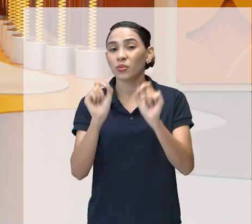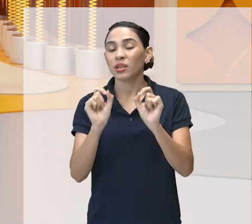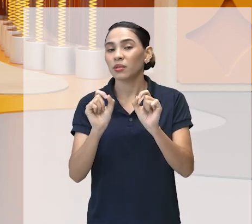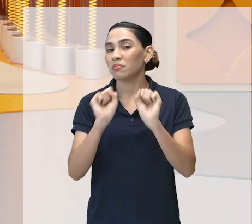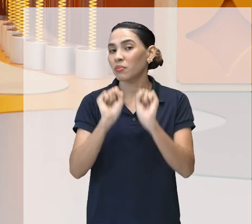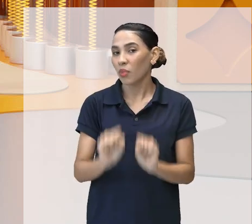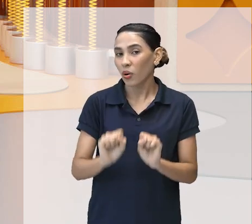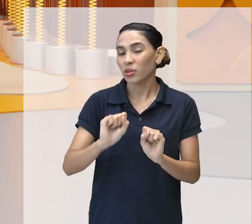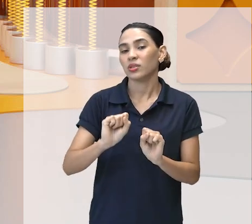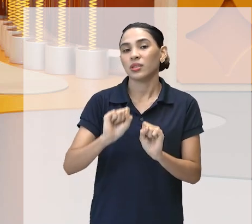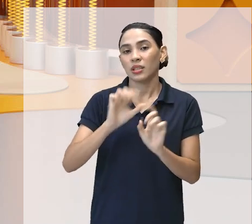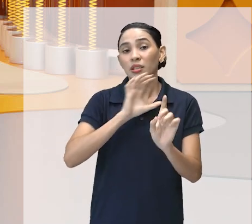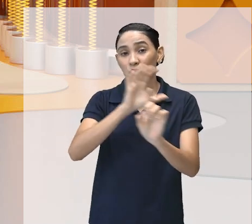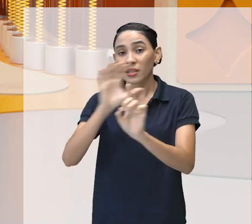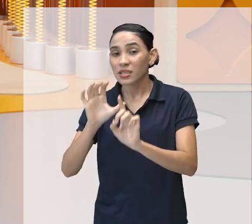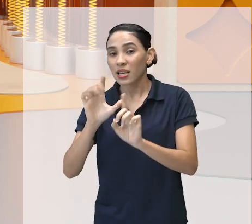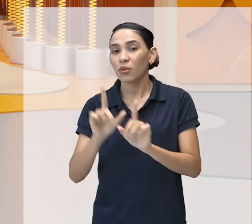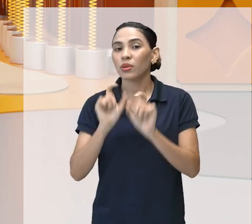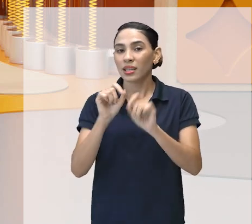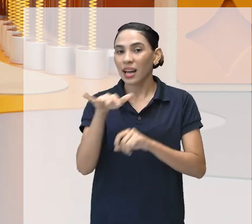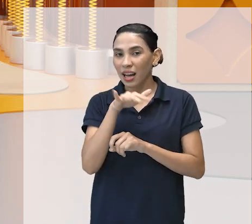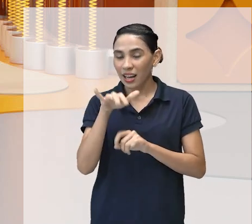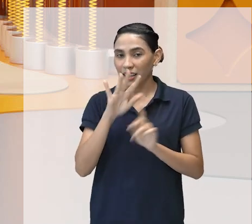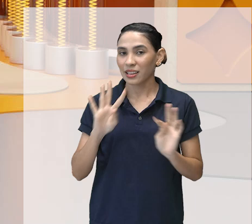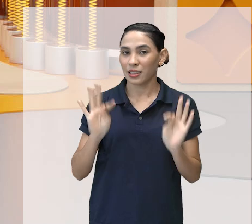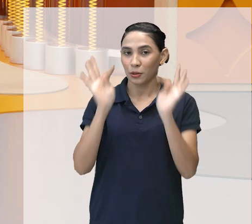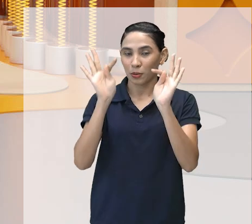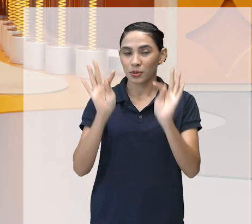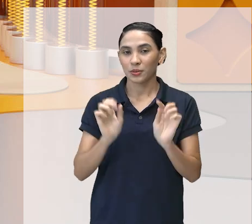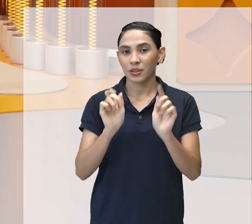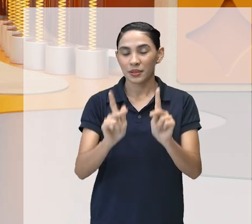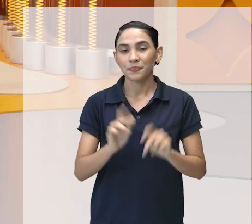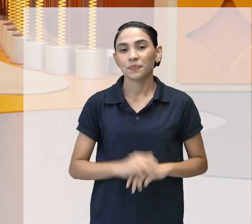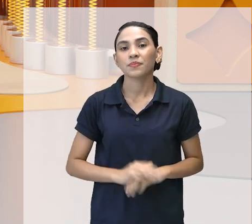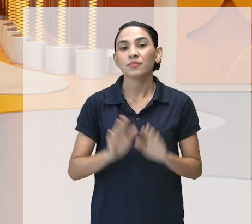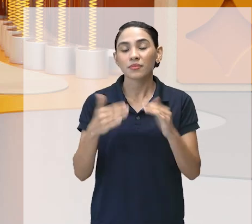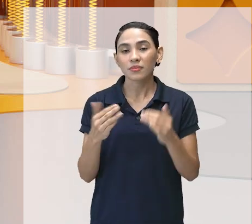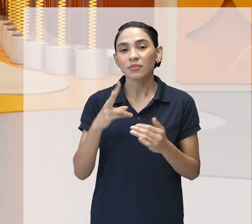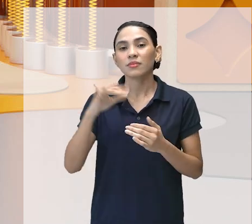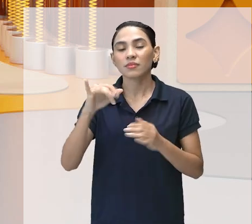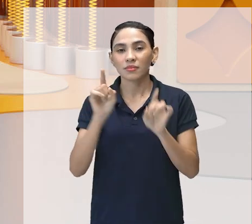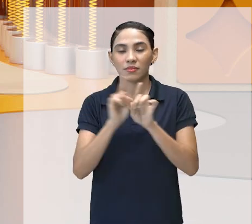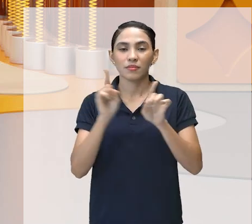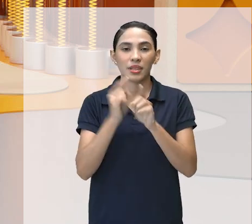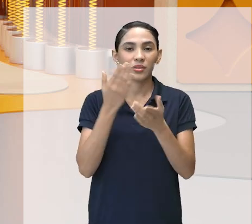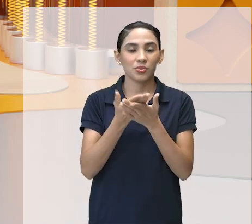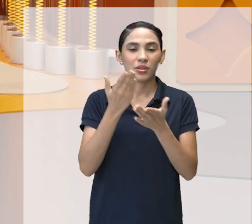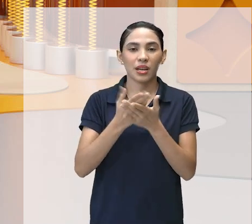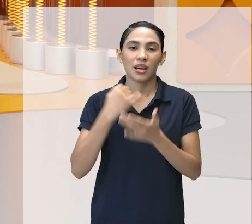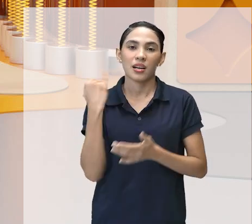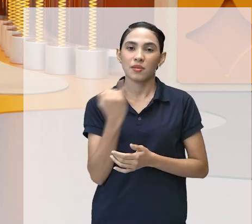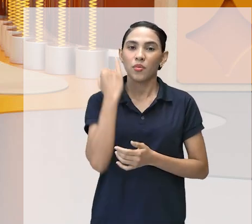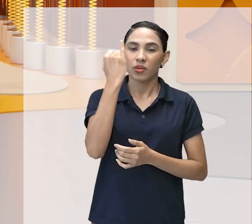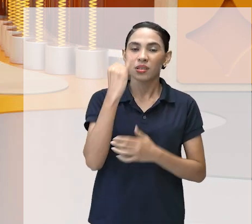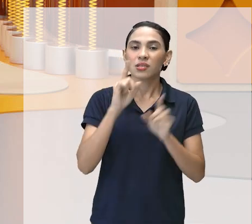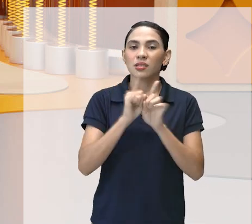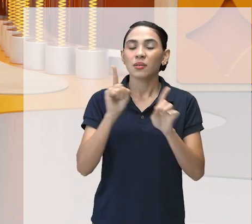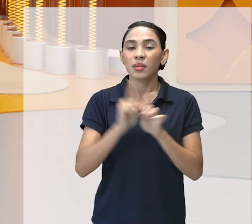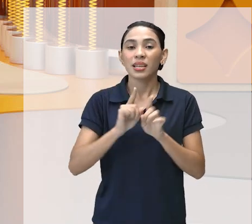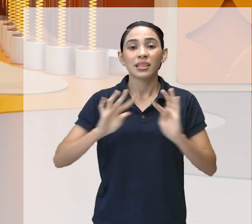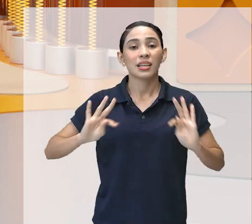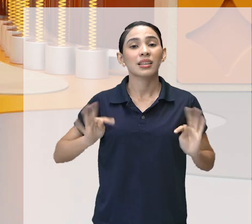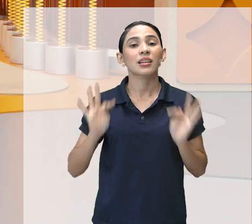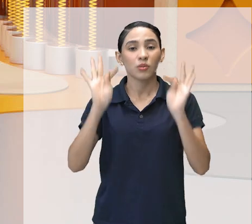que pode ocasionar a parte tecnológica, tá? Então, a gente vai explorar, gente, a importância, aí